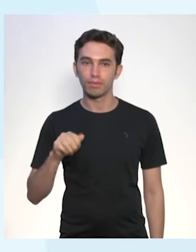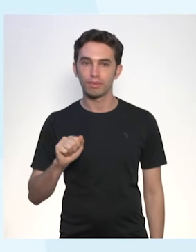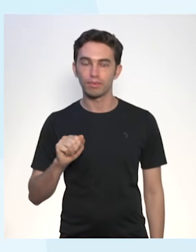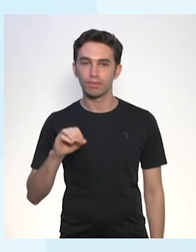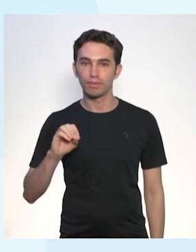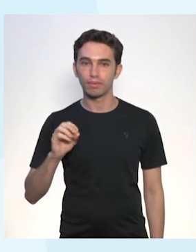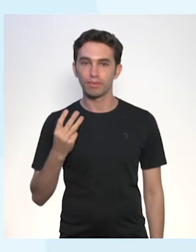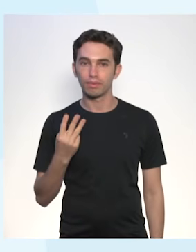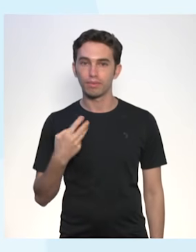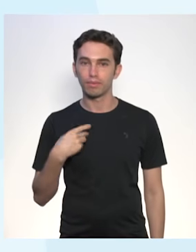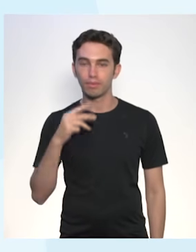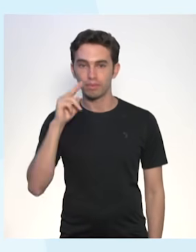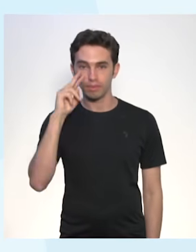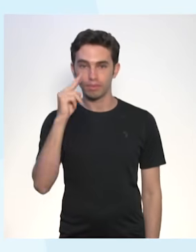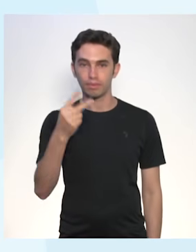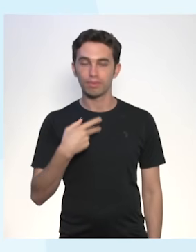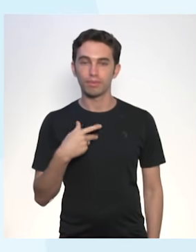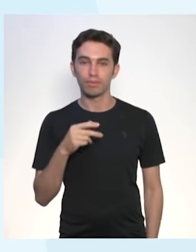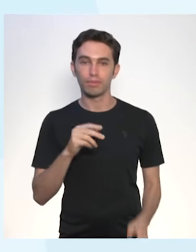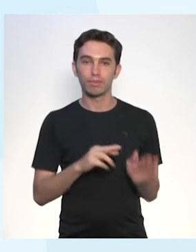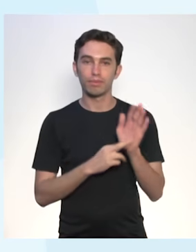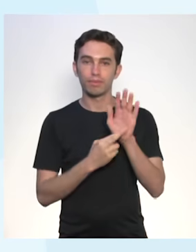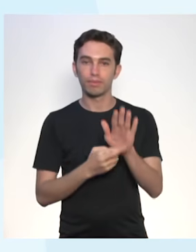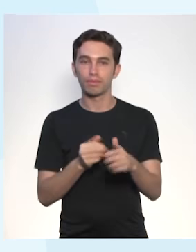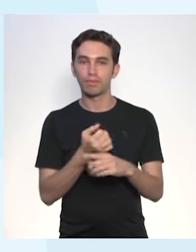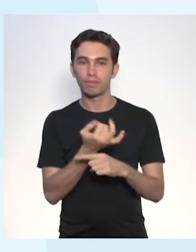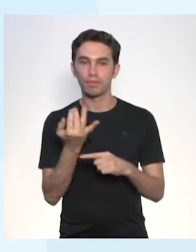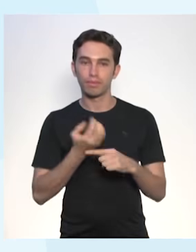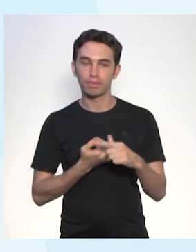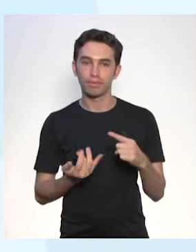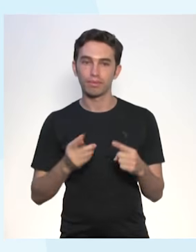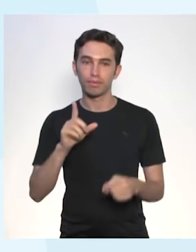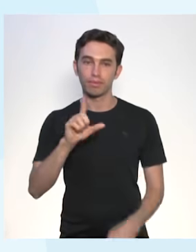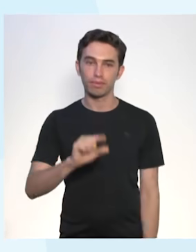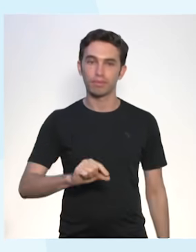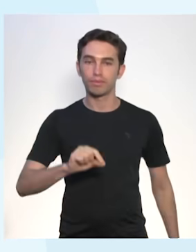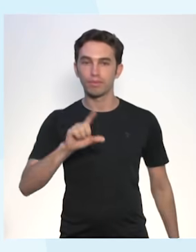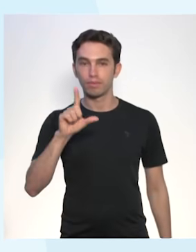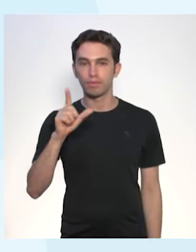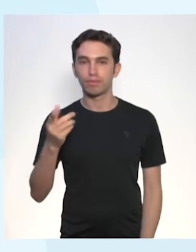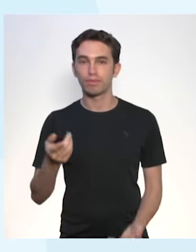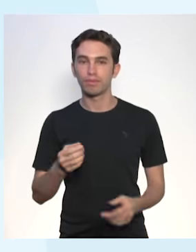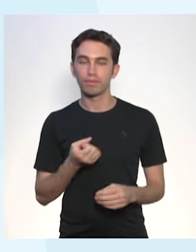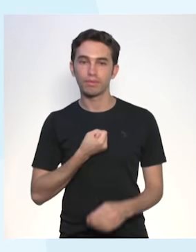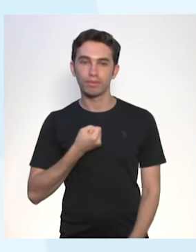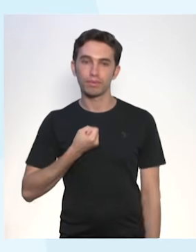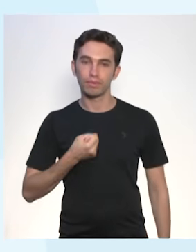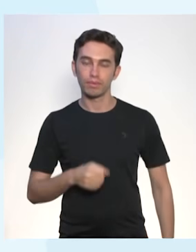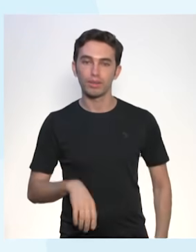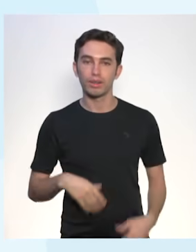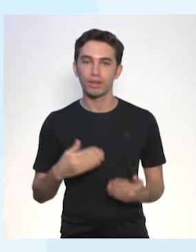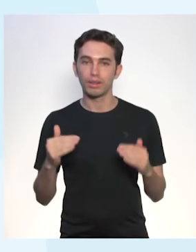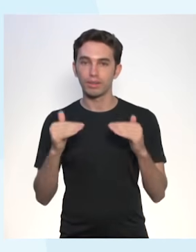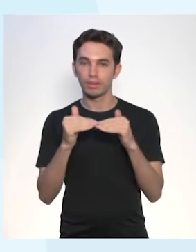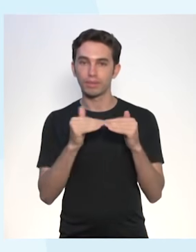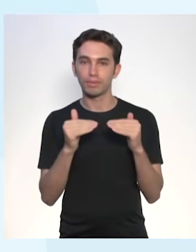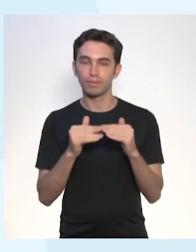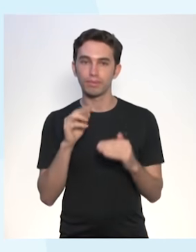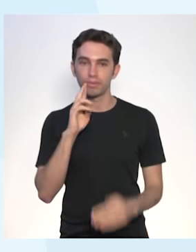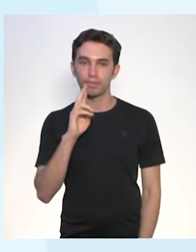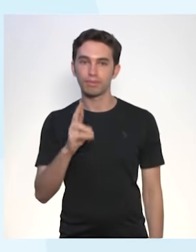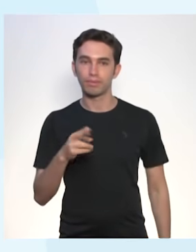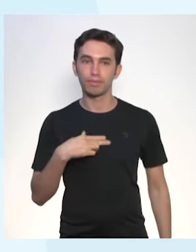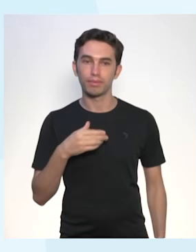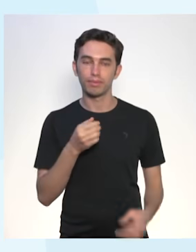EF05MA03, que é identificar e representar frações menores e maiores que a unidade, associando-as ao resultado